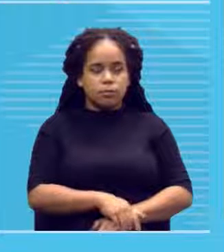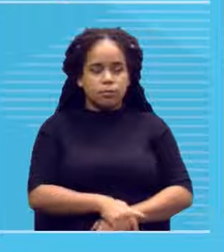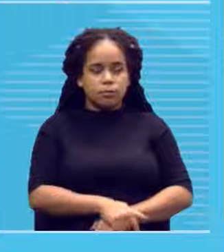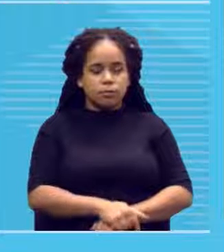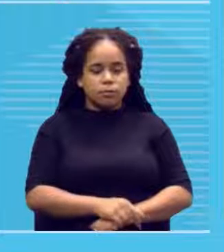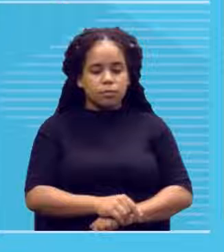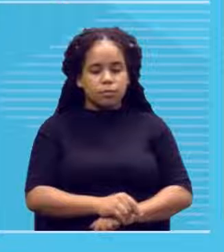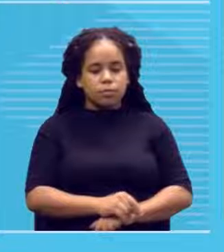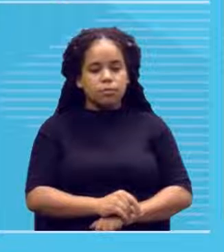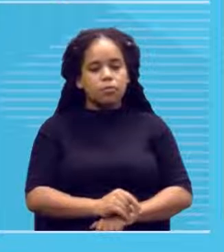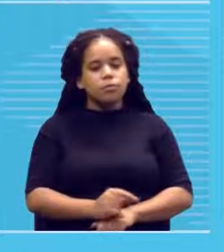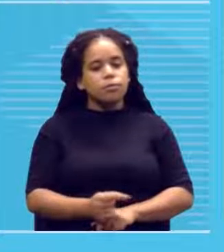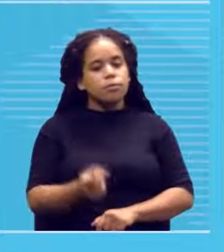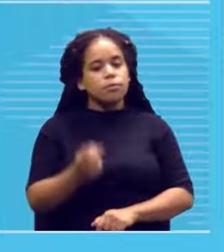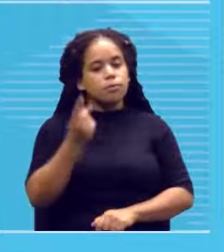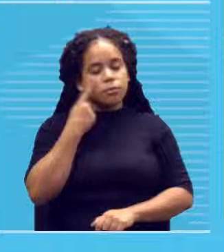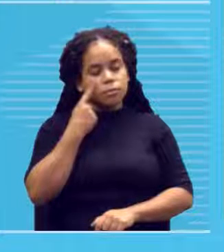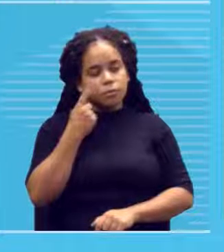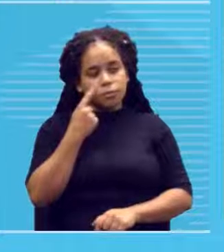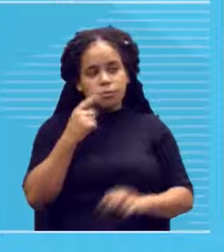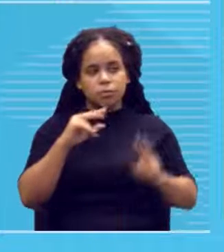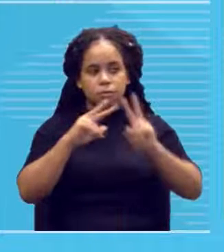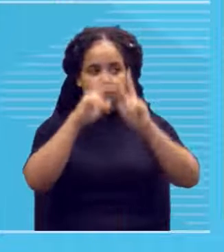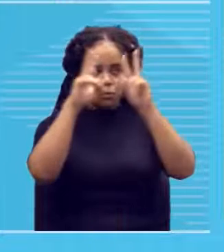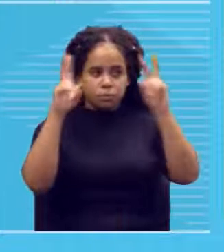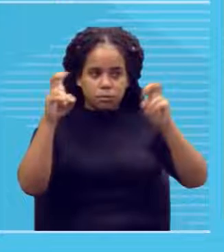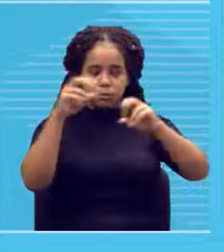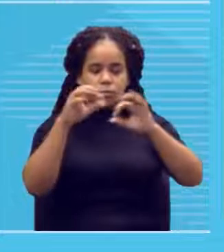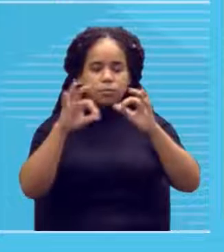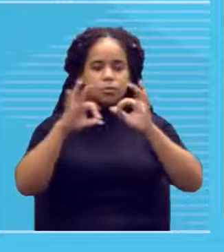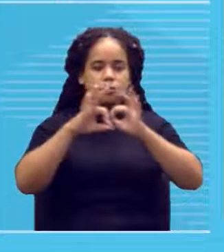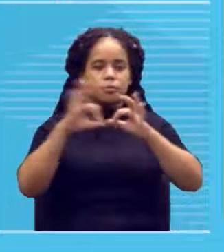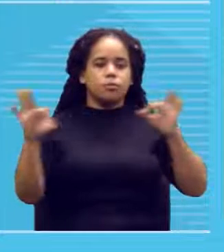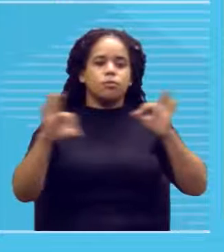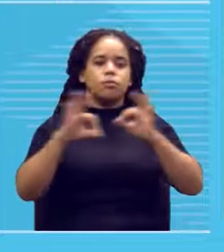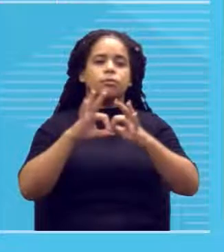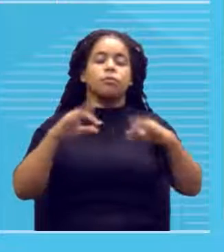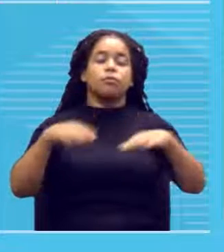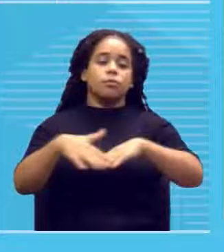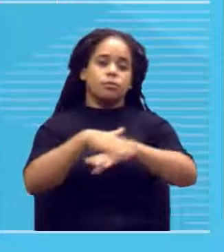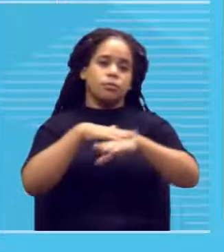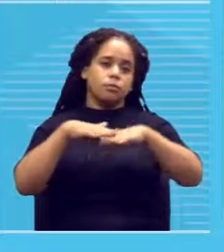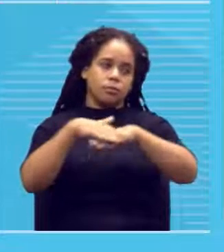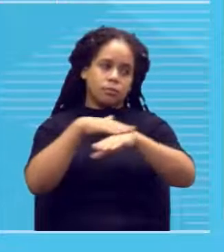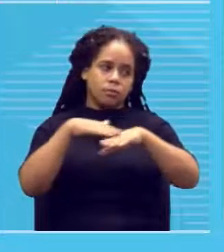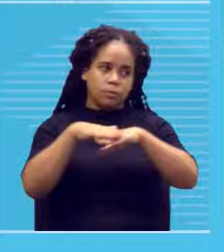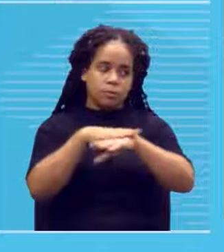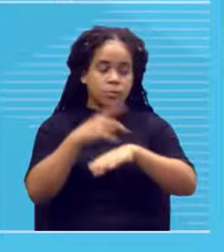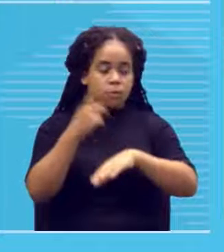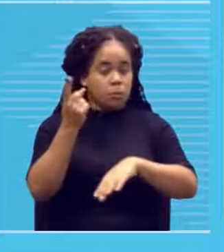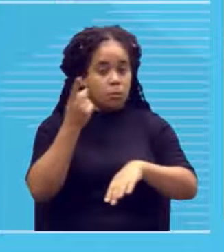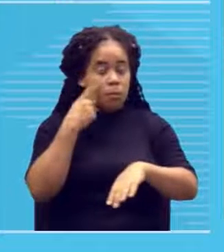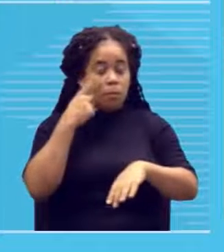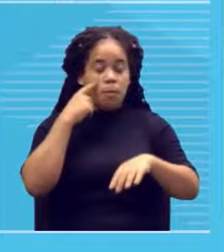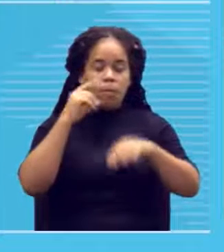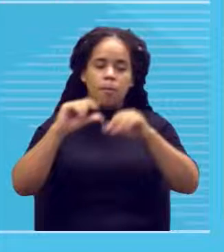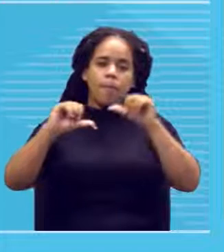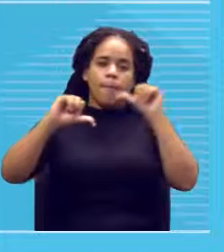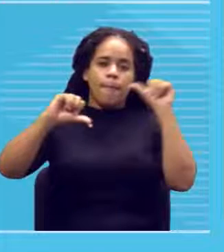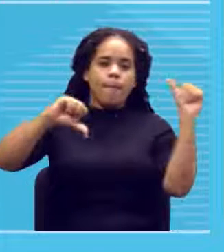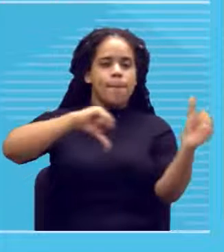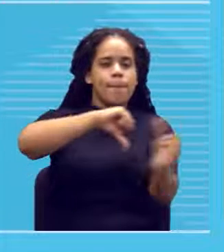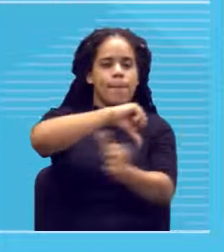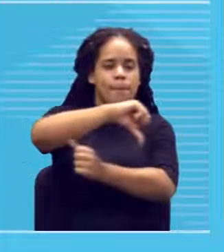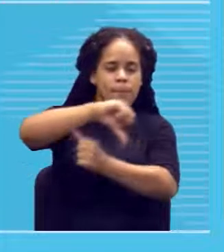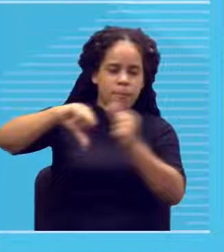Olha só conversão de medidas de superfície perceba que ao mudar de